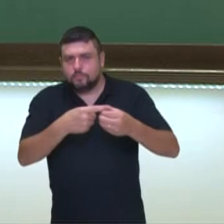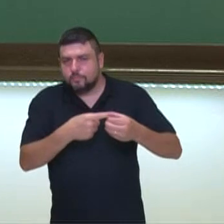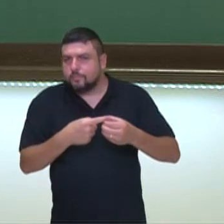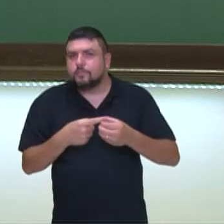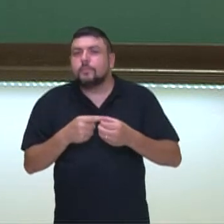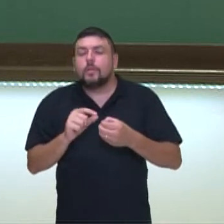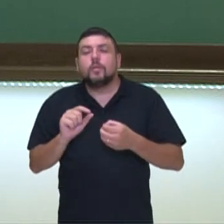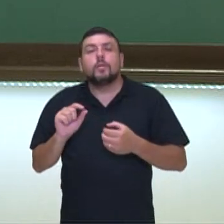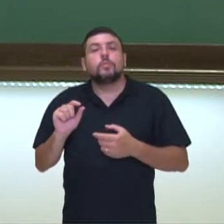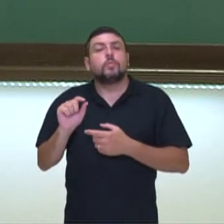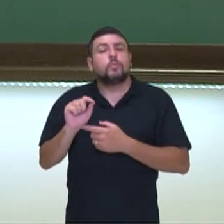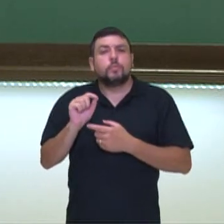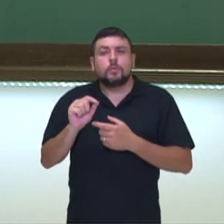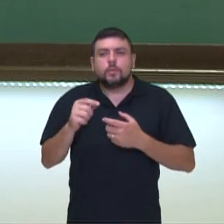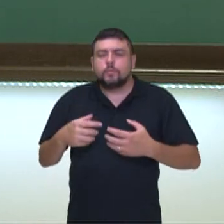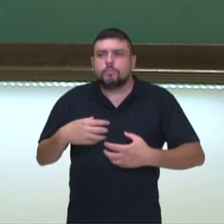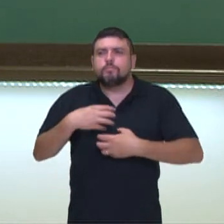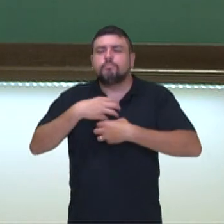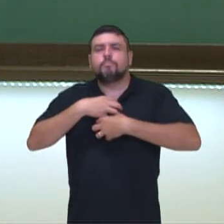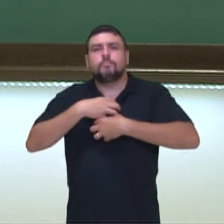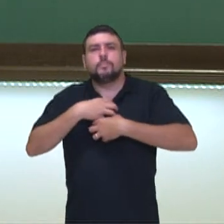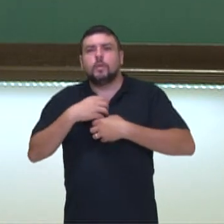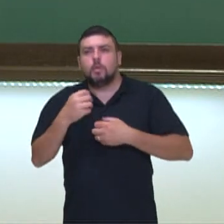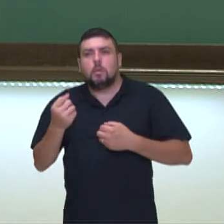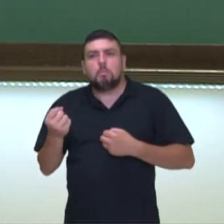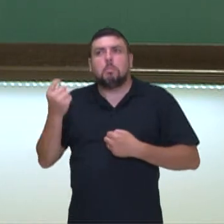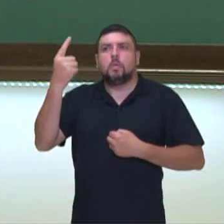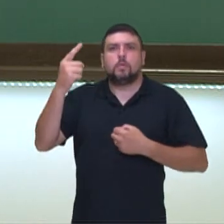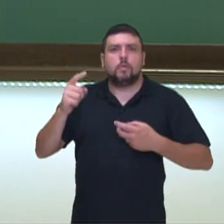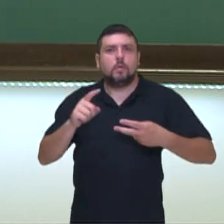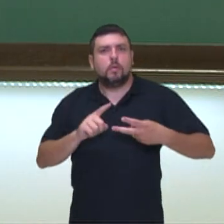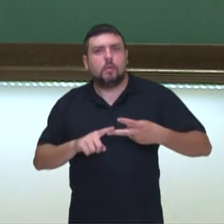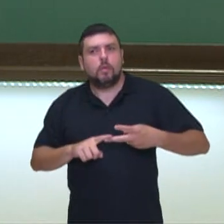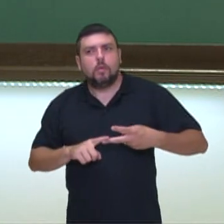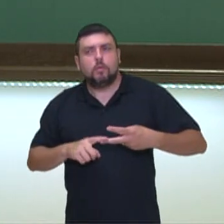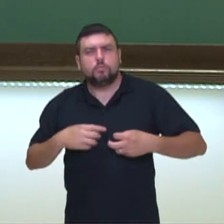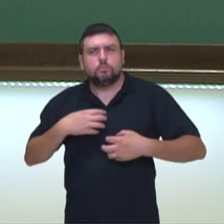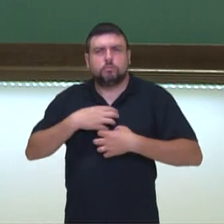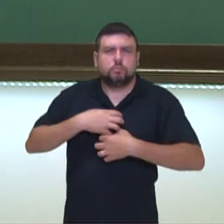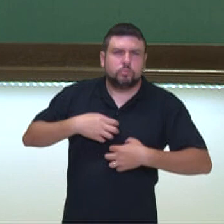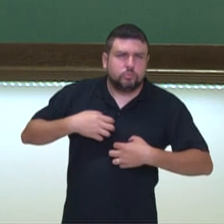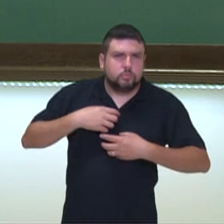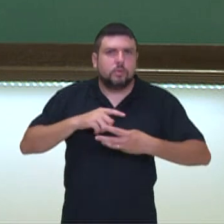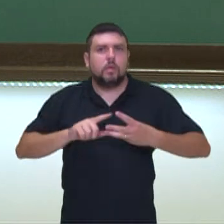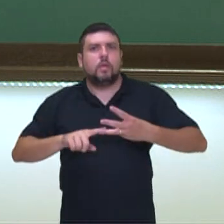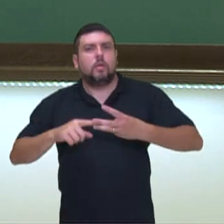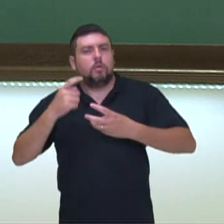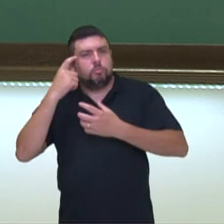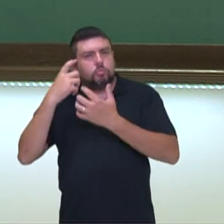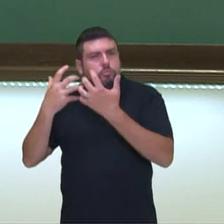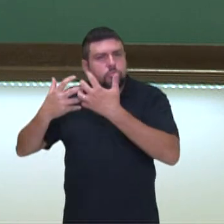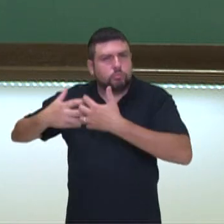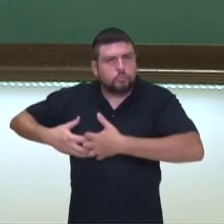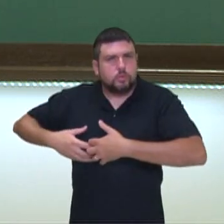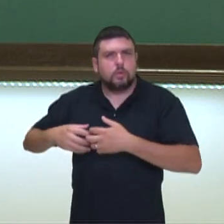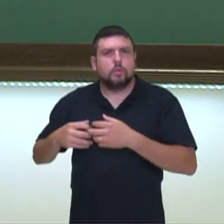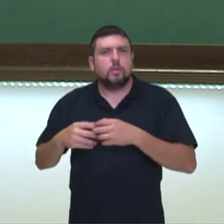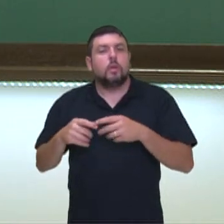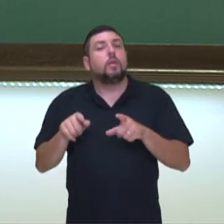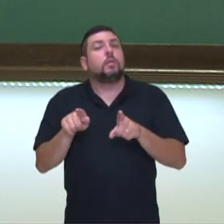ela causa tudo isso, a estranheza, o incômodo, a parte reflexiva e também a